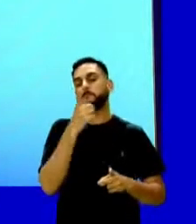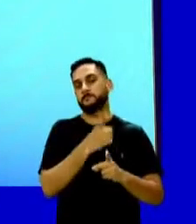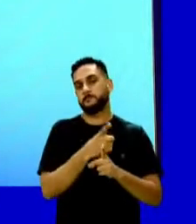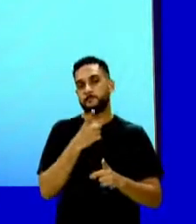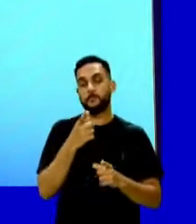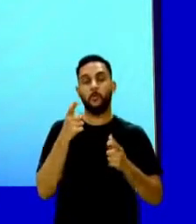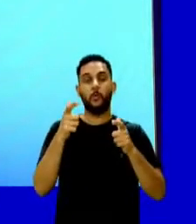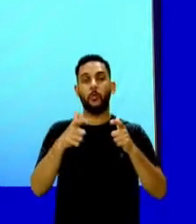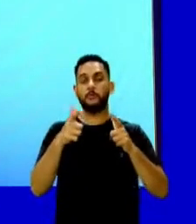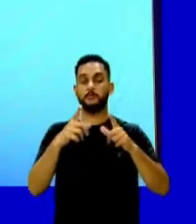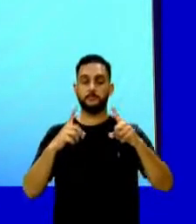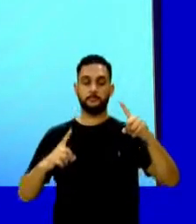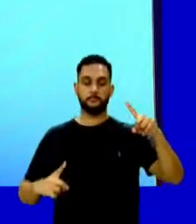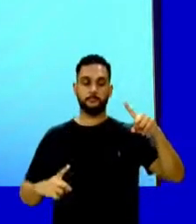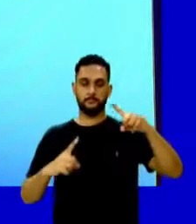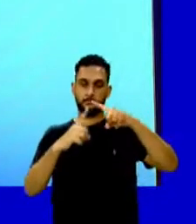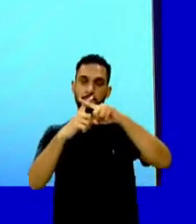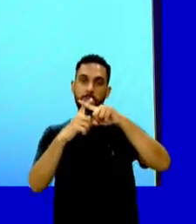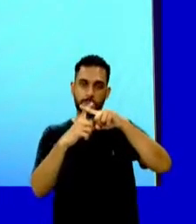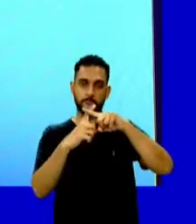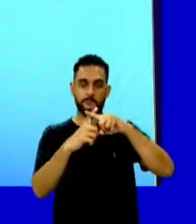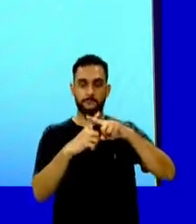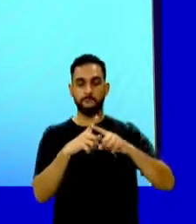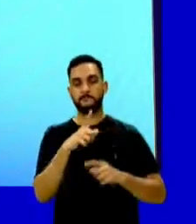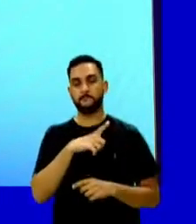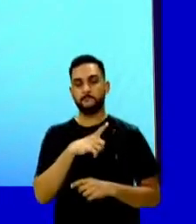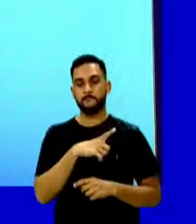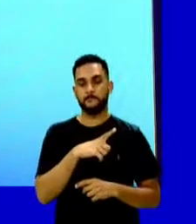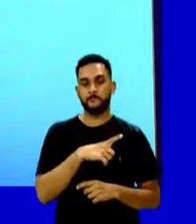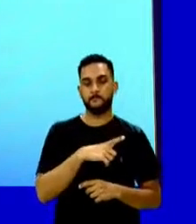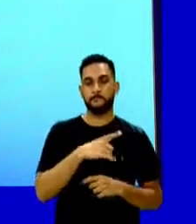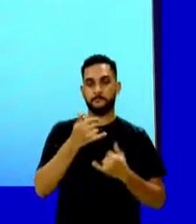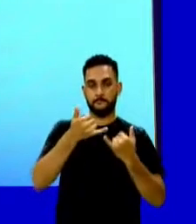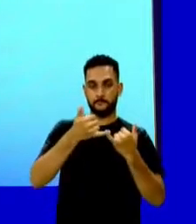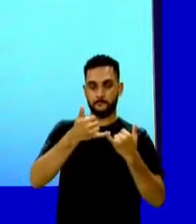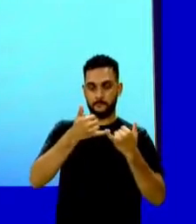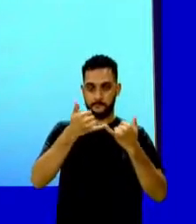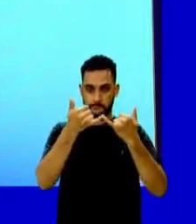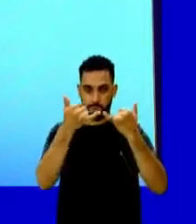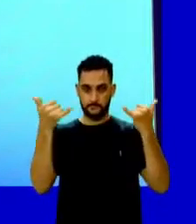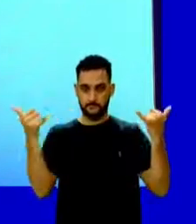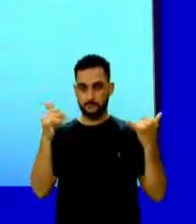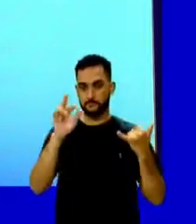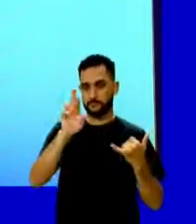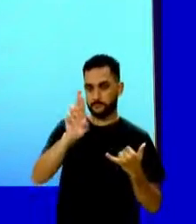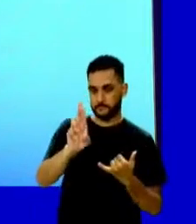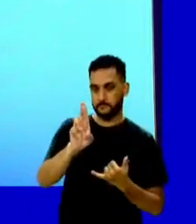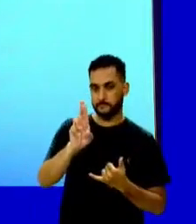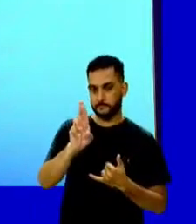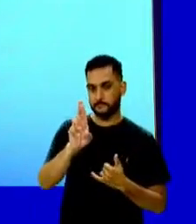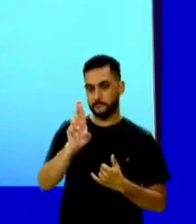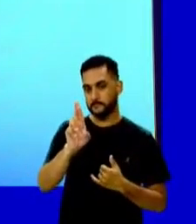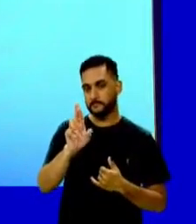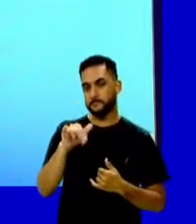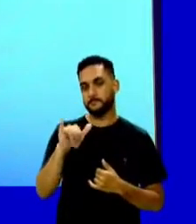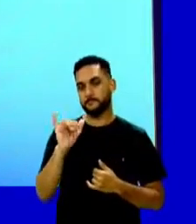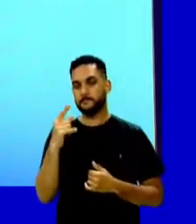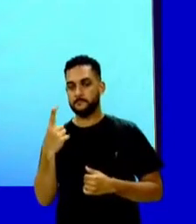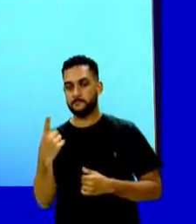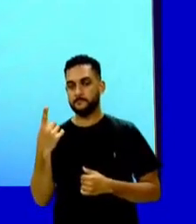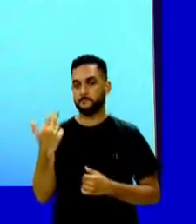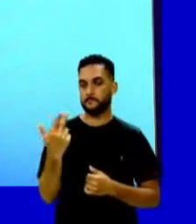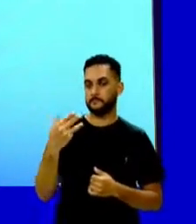ponto de interseção ou seja dadas as retas R por exemplo aqui ó y a r y